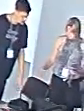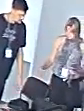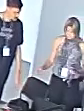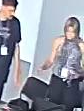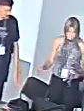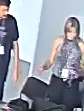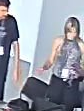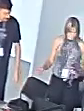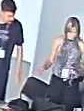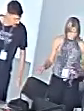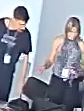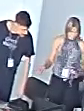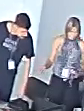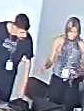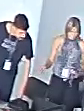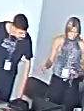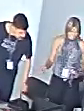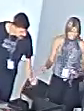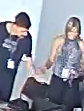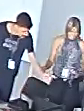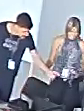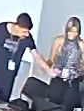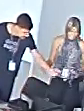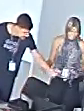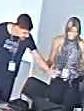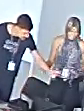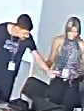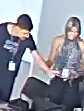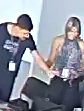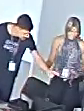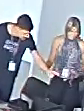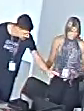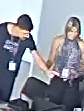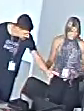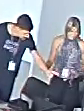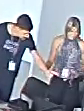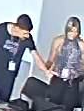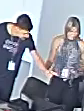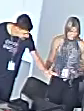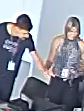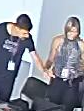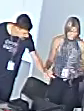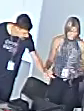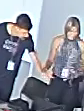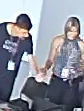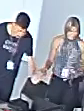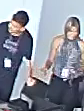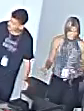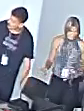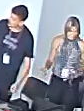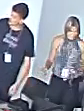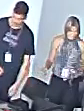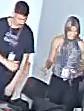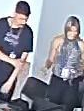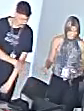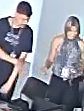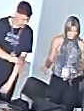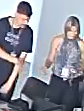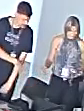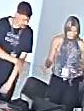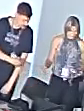Braga Arias Pinheiro, defensor público, coordenador estadual da pessoa idosa e da pessoa com deficiência,